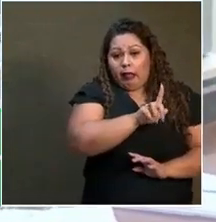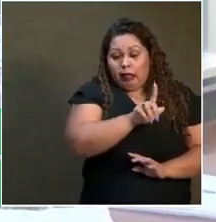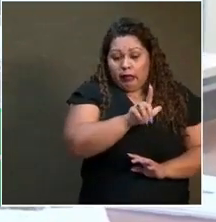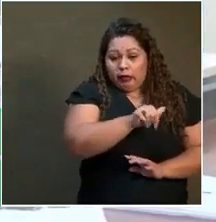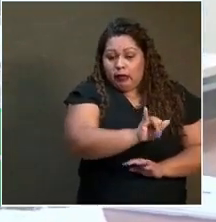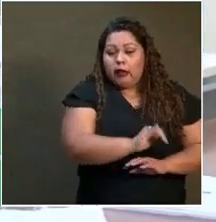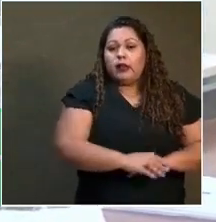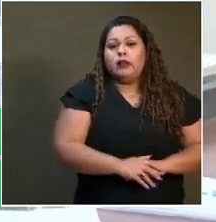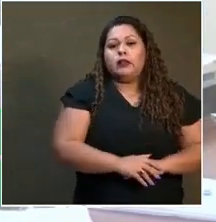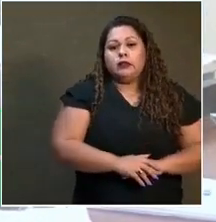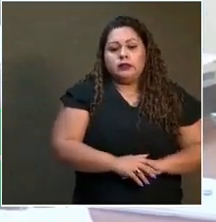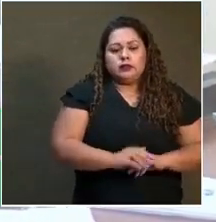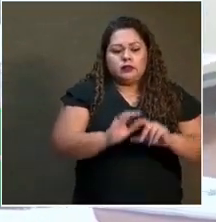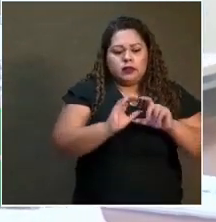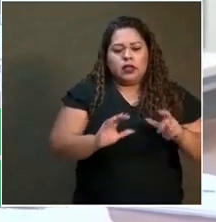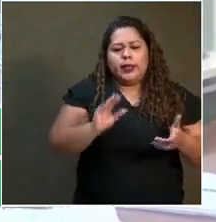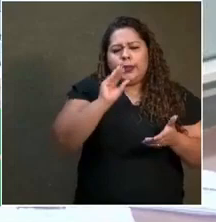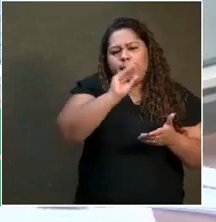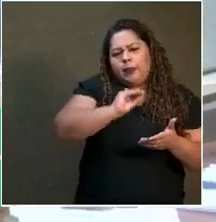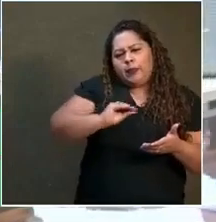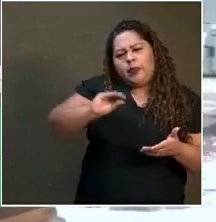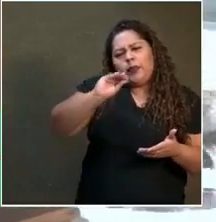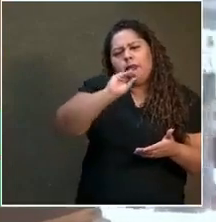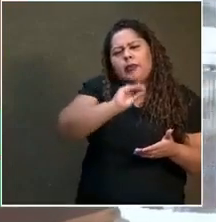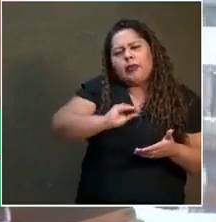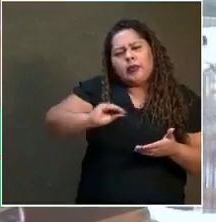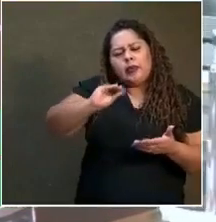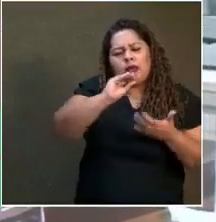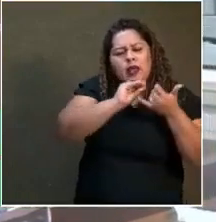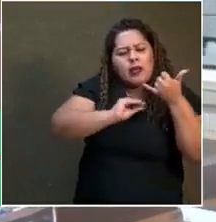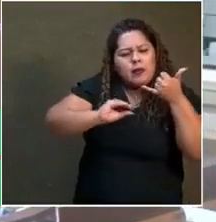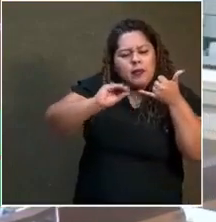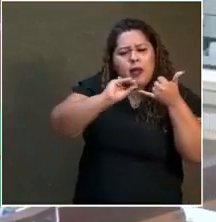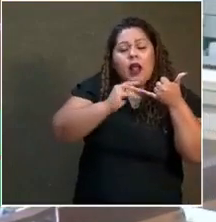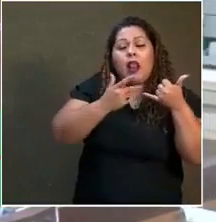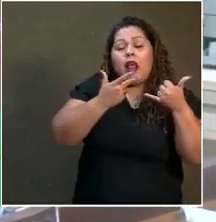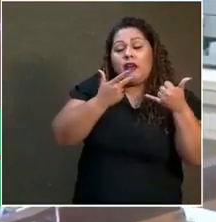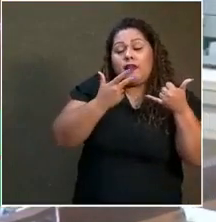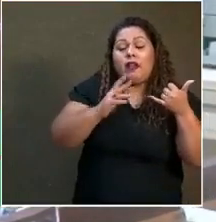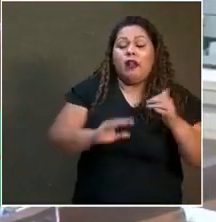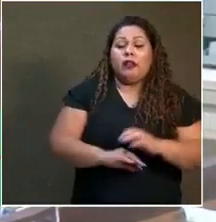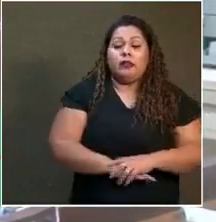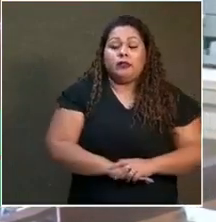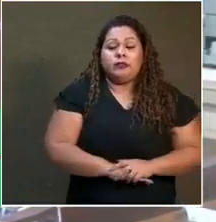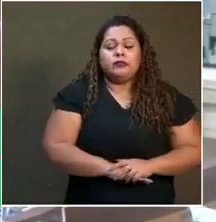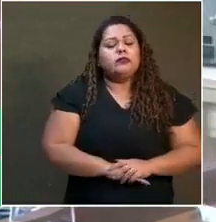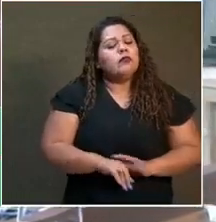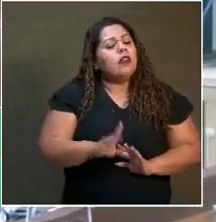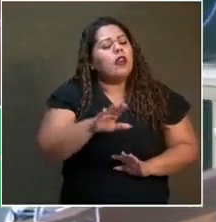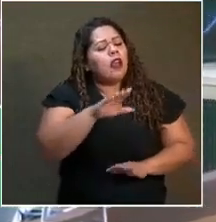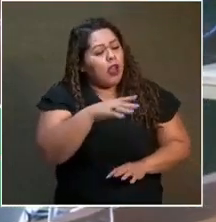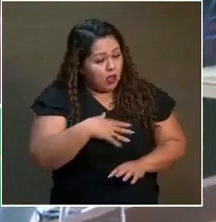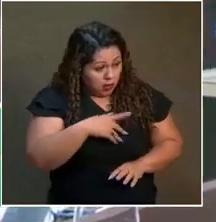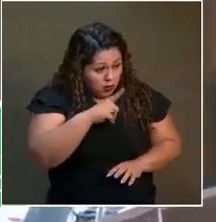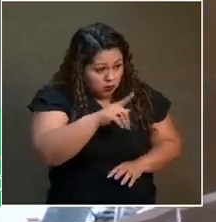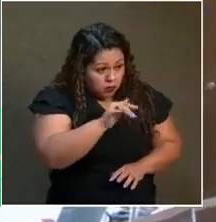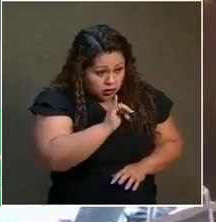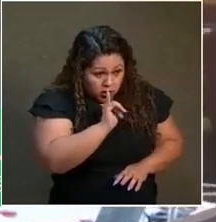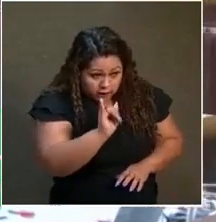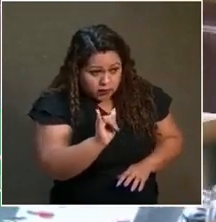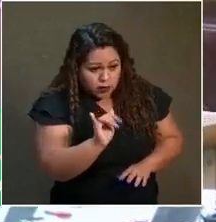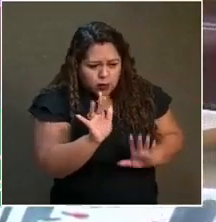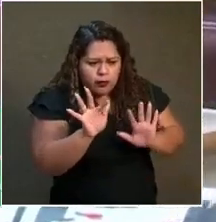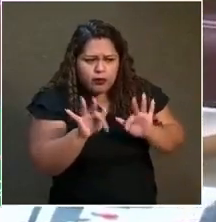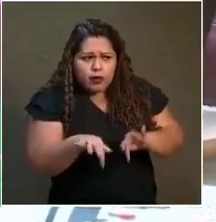o áudio 6 minutos e 12 a 6 minutos e 24, a Kelly diz, a defesa na época perguntou, a senhora informou agora no